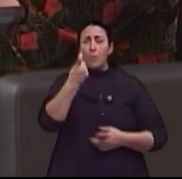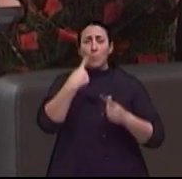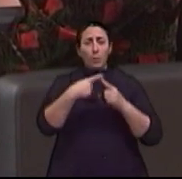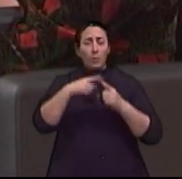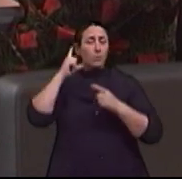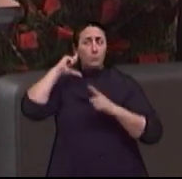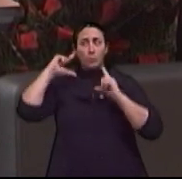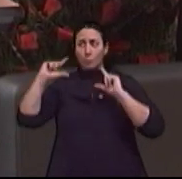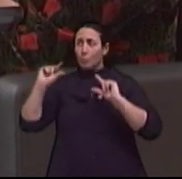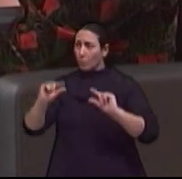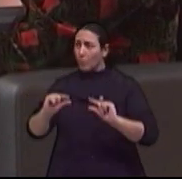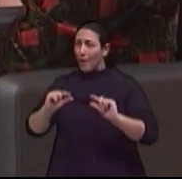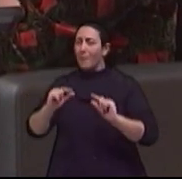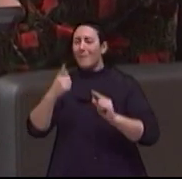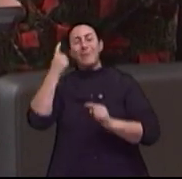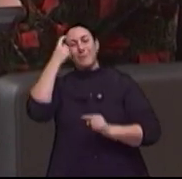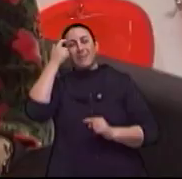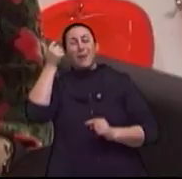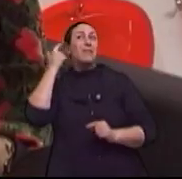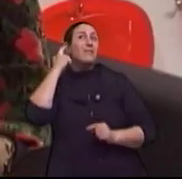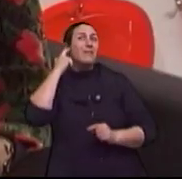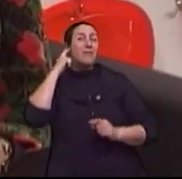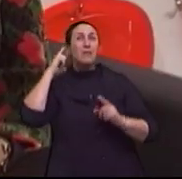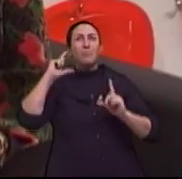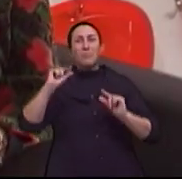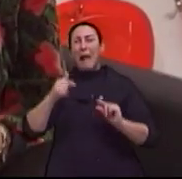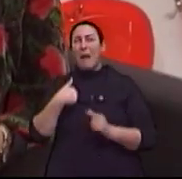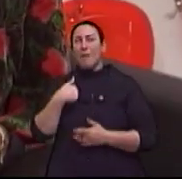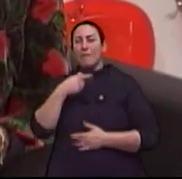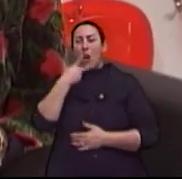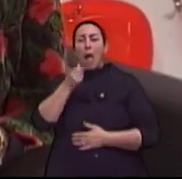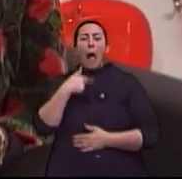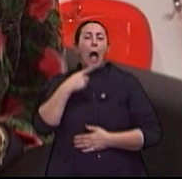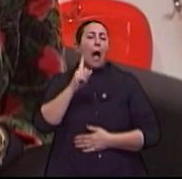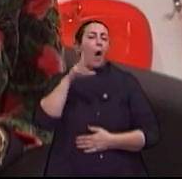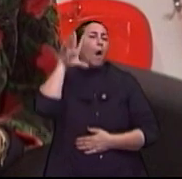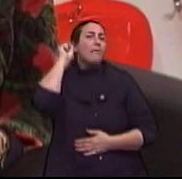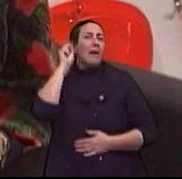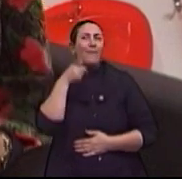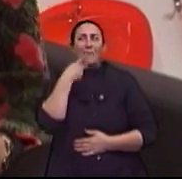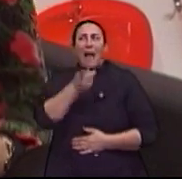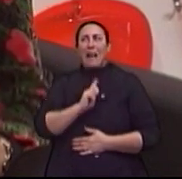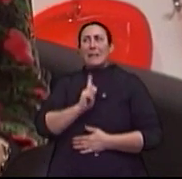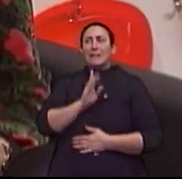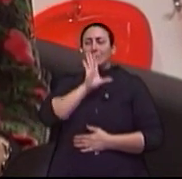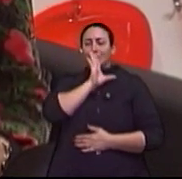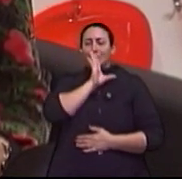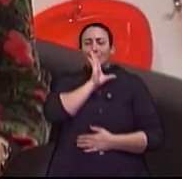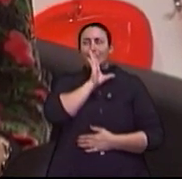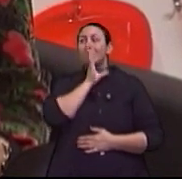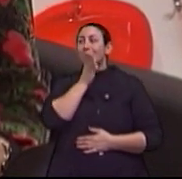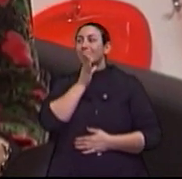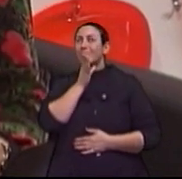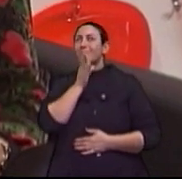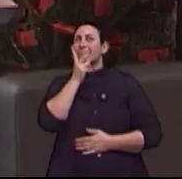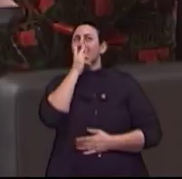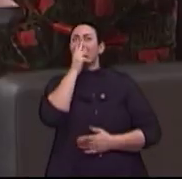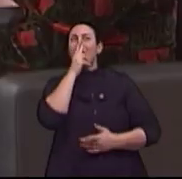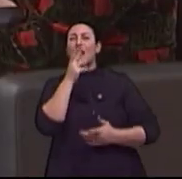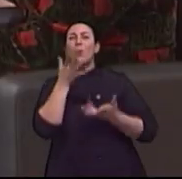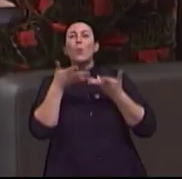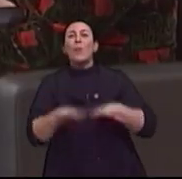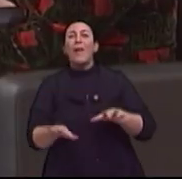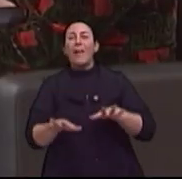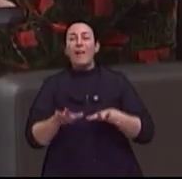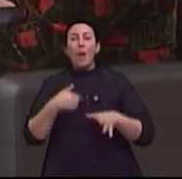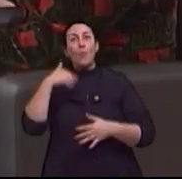em dizer ele pensa né que vai diminuí-lo em dizer Eu não ouvi ele muitas vezes não diz parece que ele entendeu mas